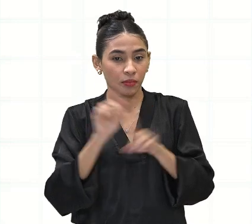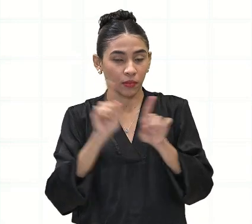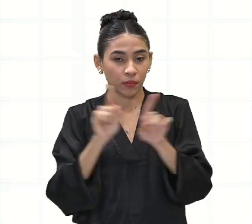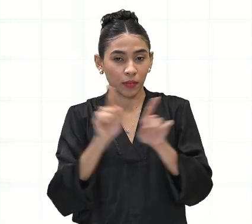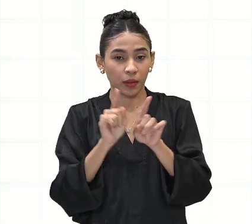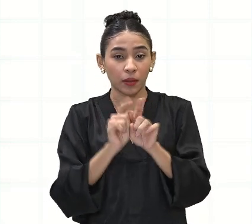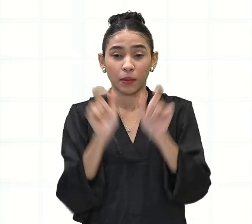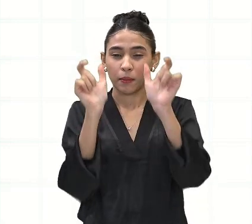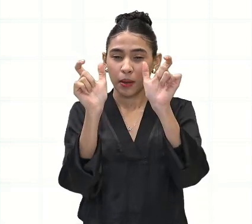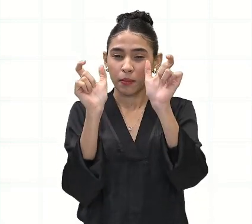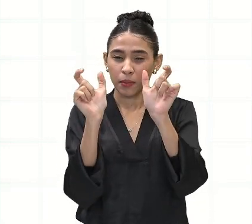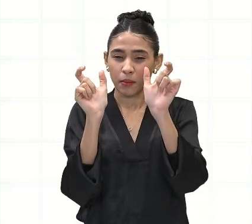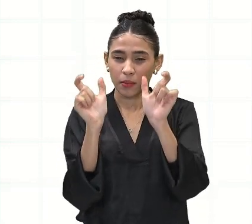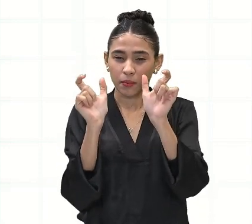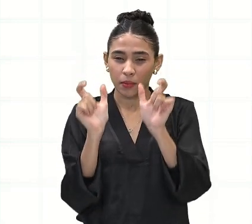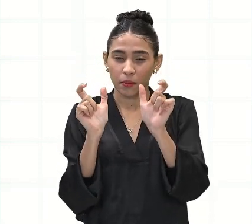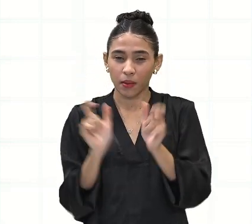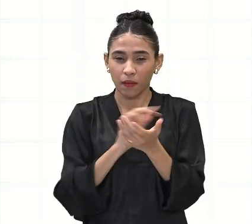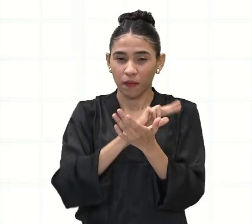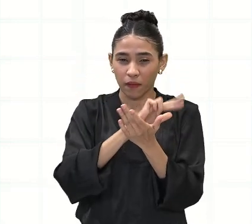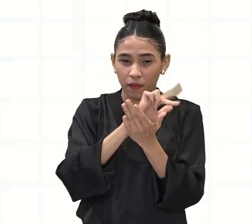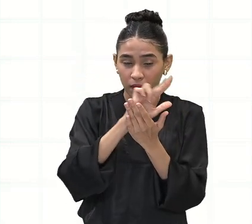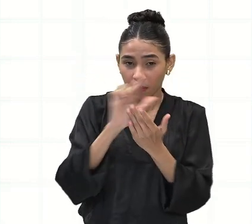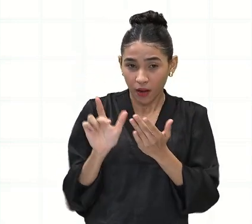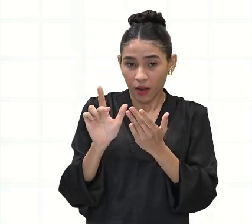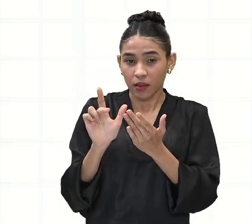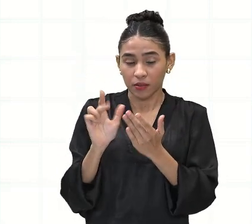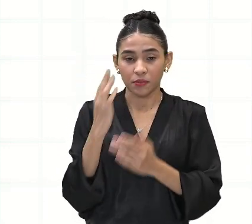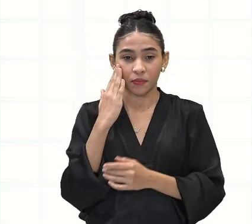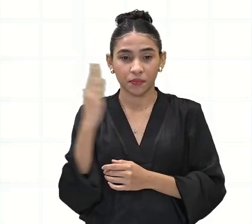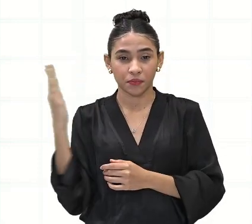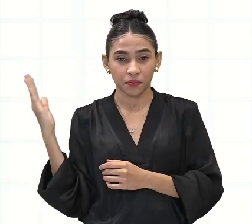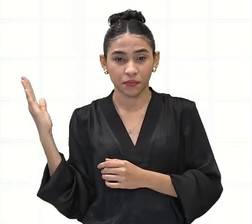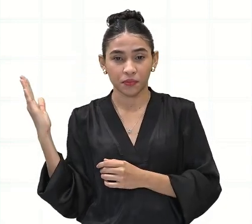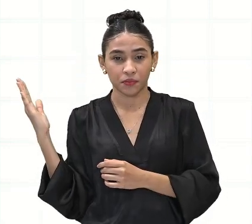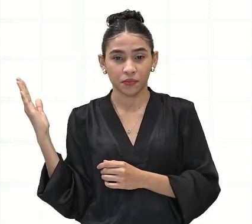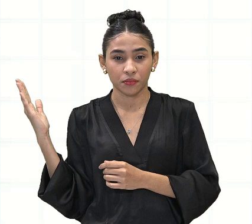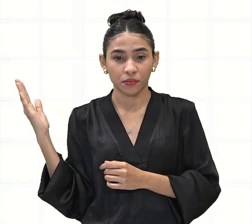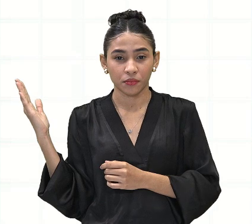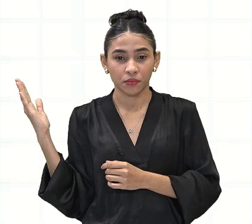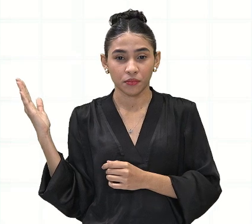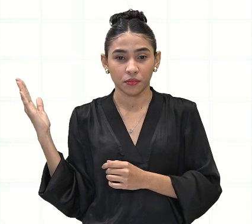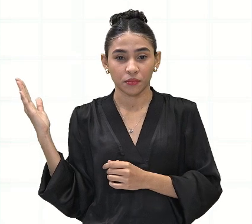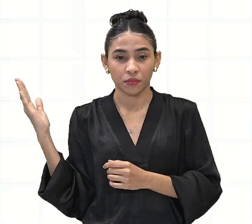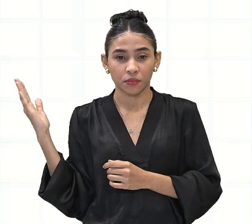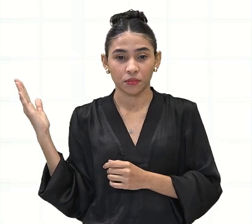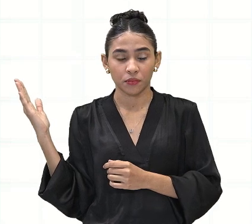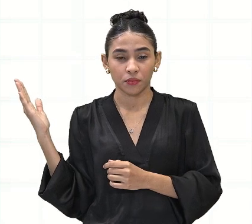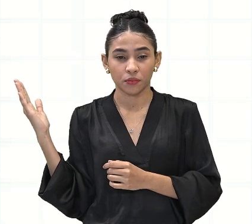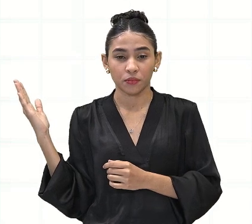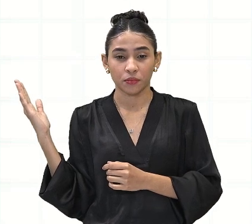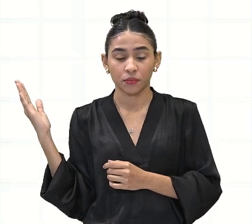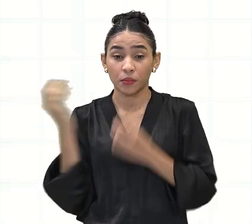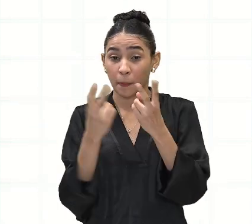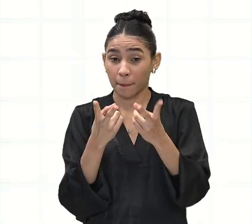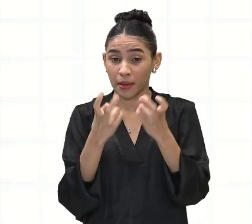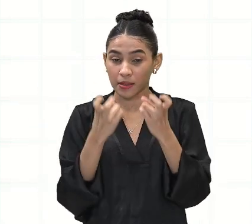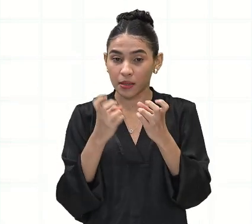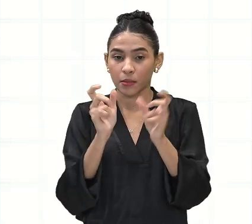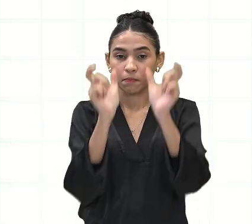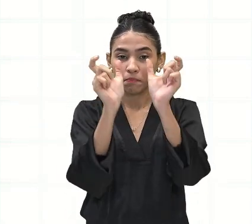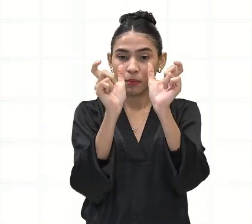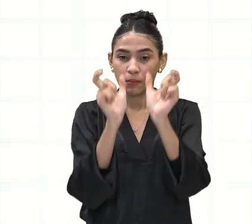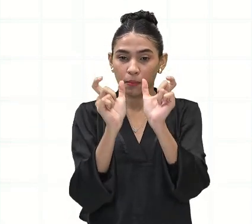hambúrguer, handball, handebol, olerite para olerite, iate, iate, iogurte, iogurte,